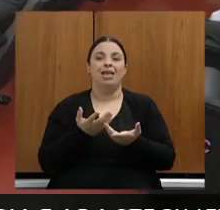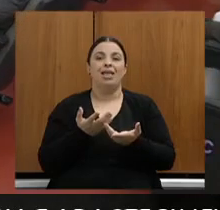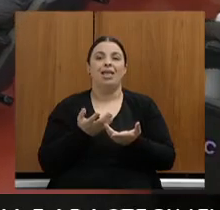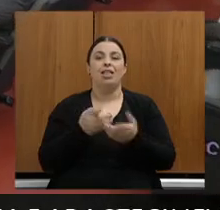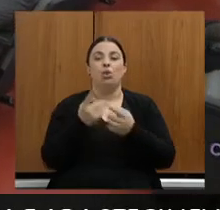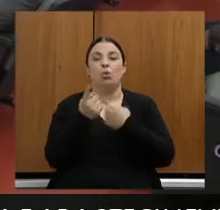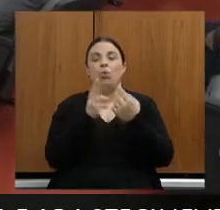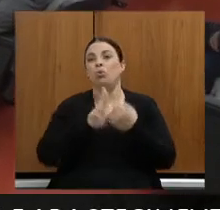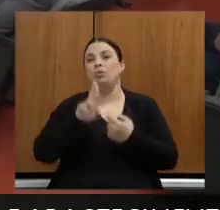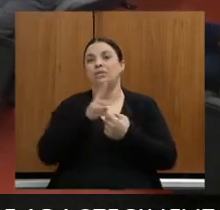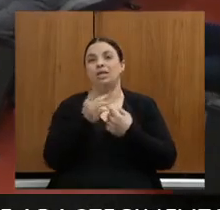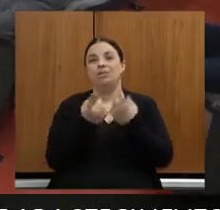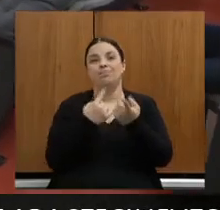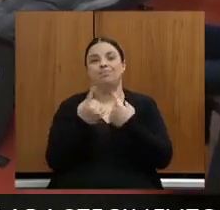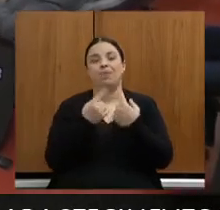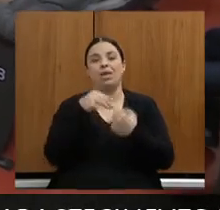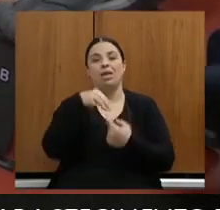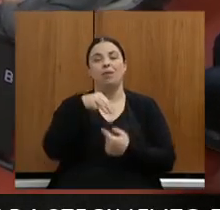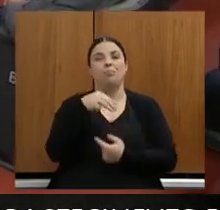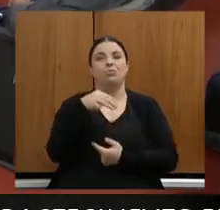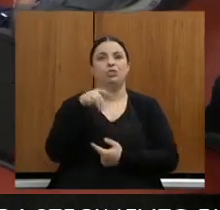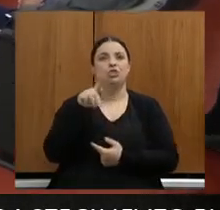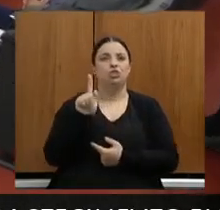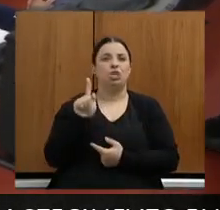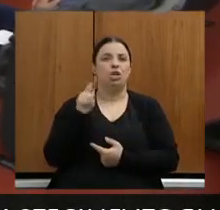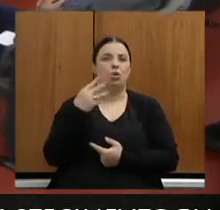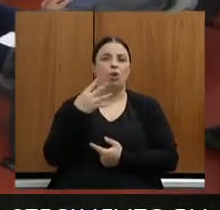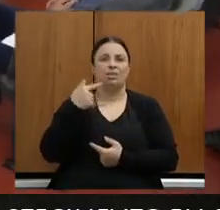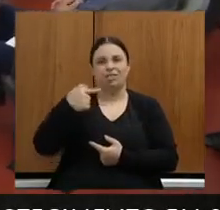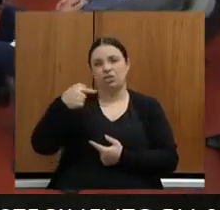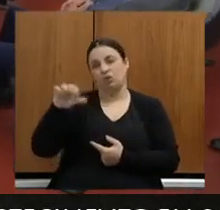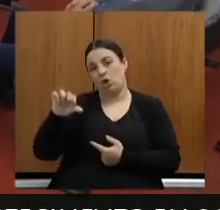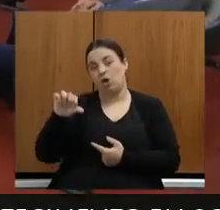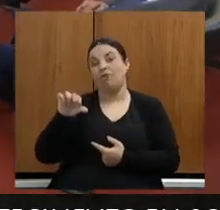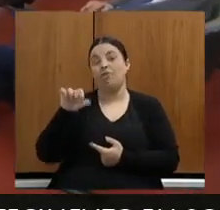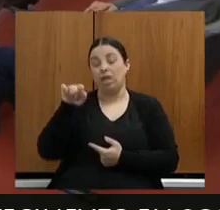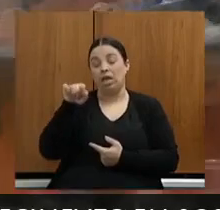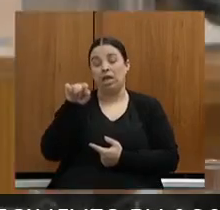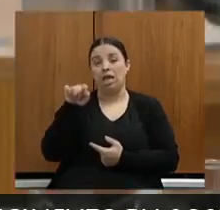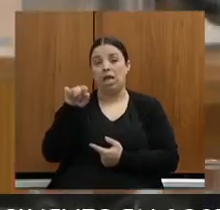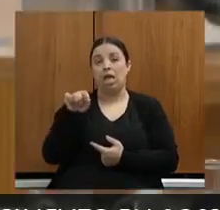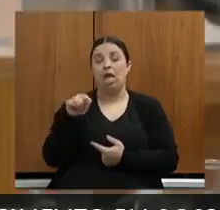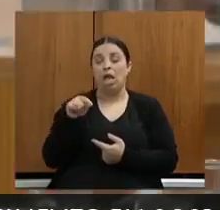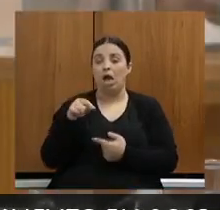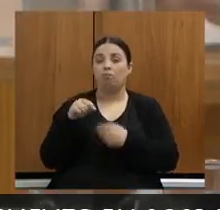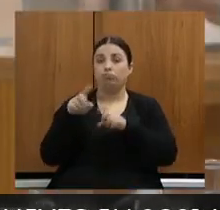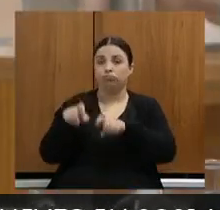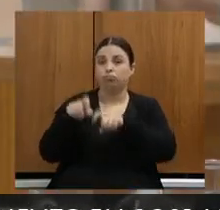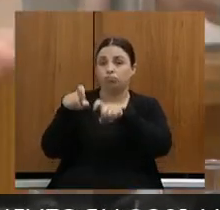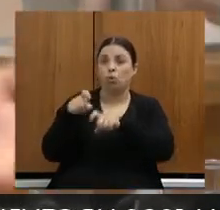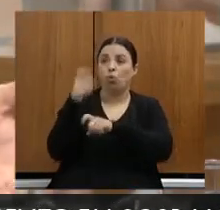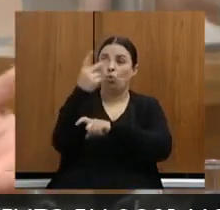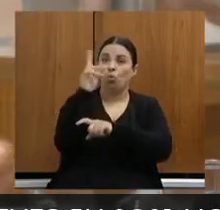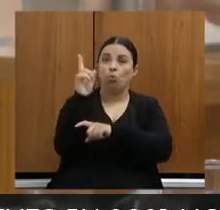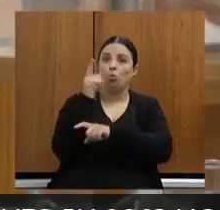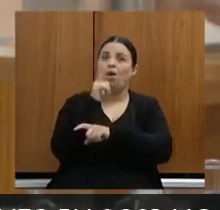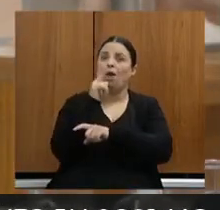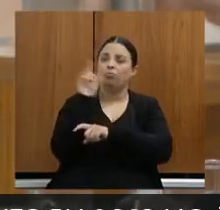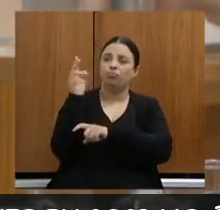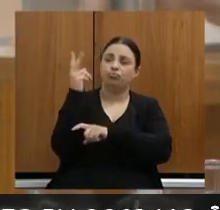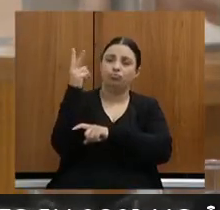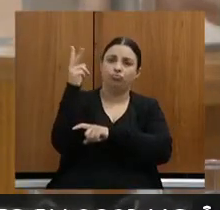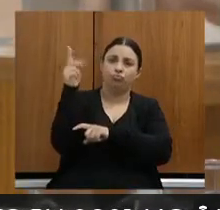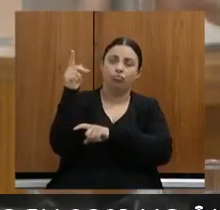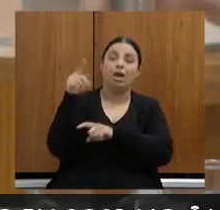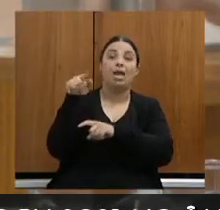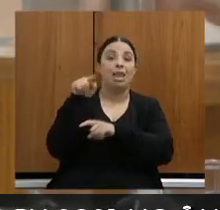a maior projeto de irrigação irrigação de fruticultura irrigada a China que fica em Jaíba mais para que chegar no